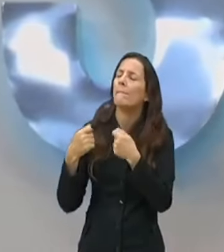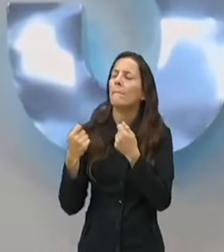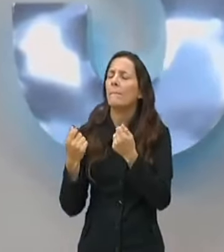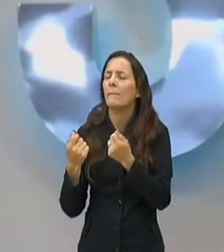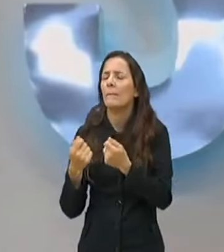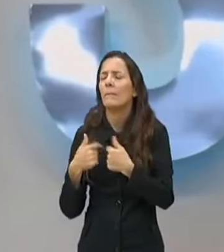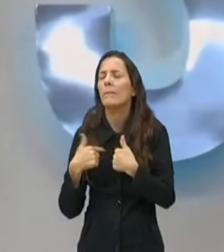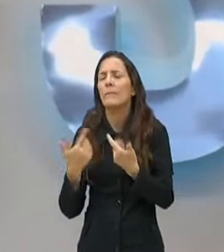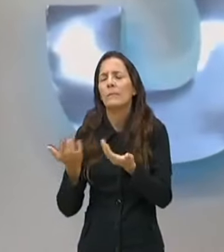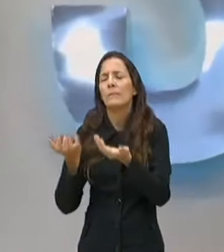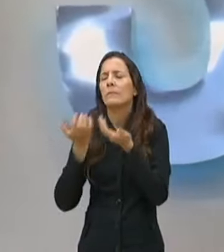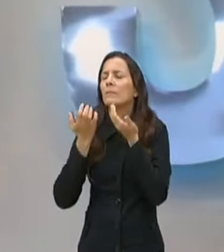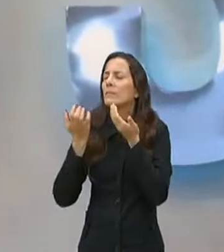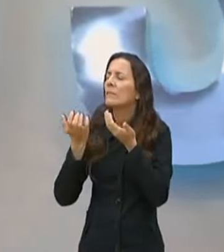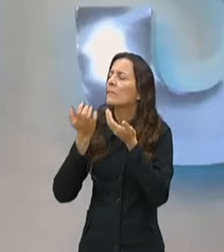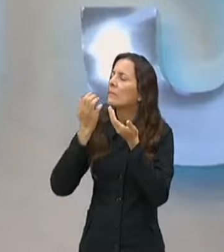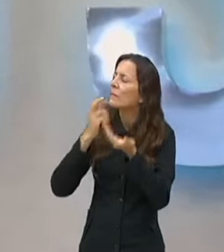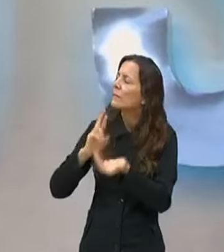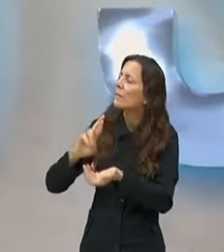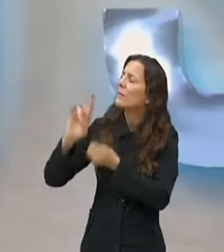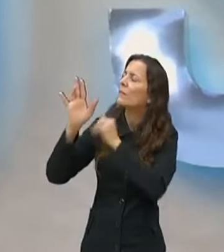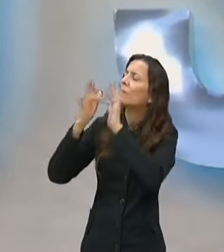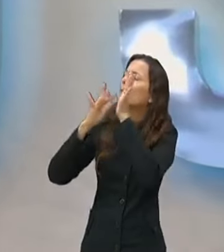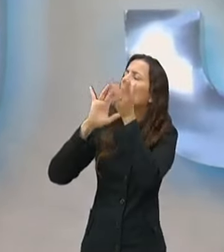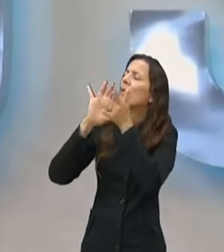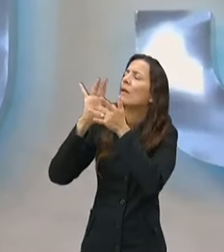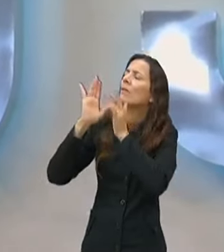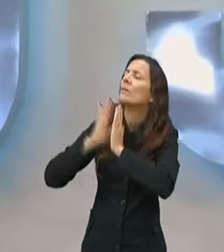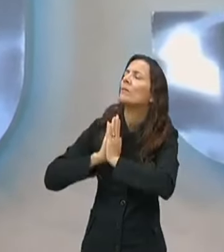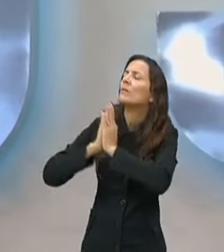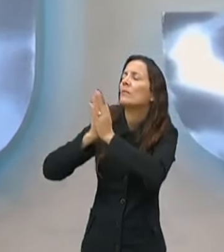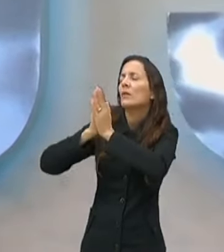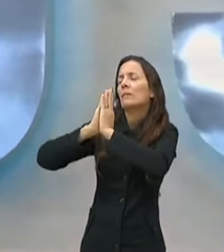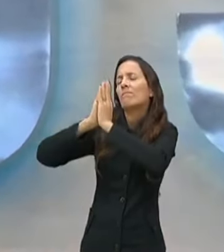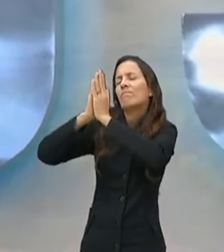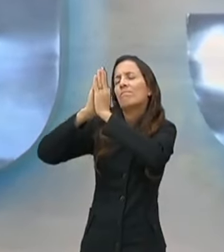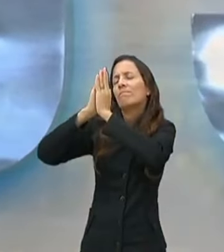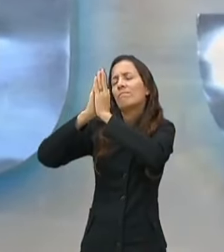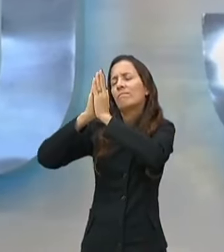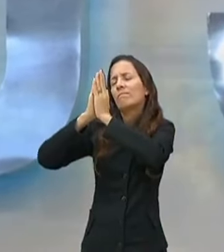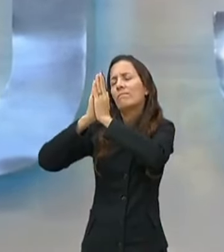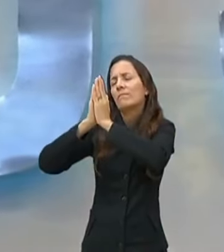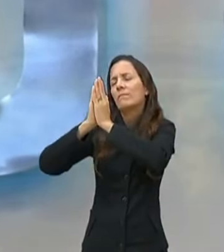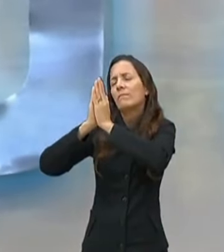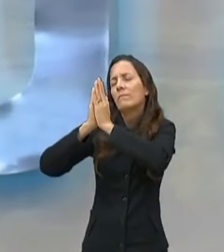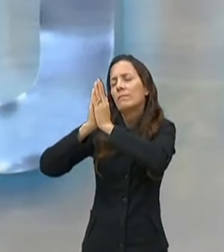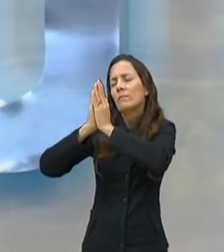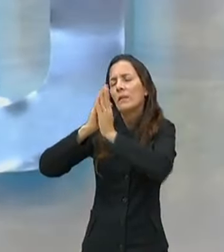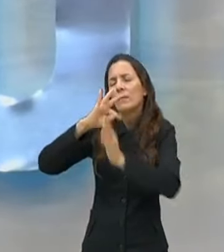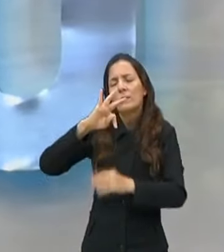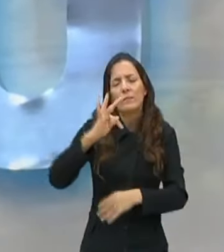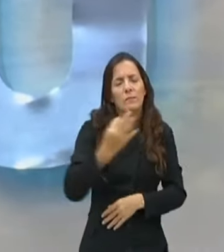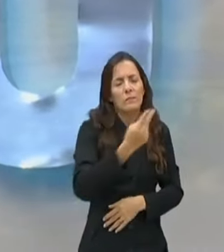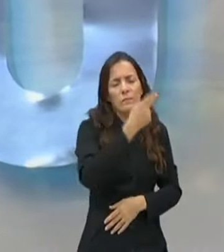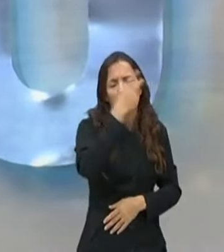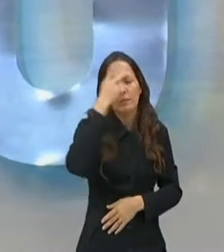coloco diante de ti para interceder por aqueles que